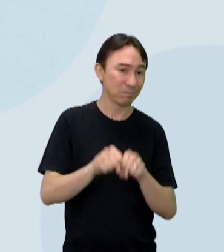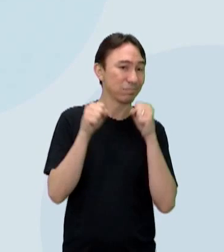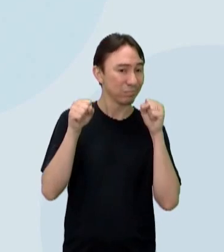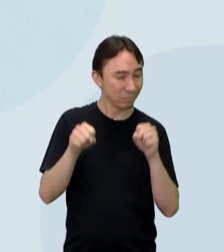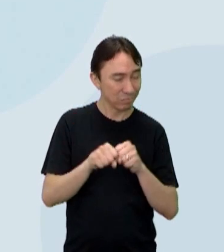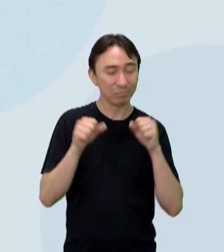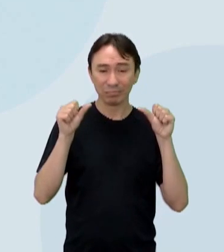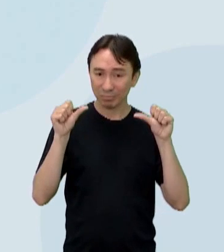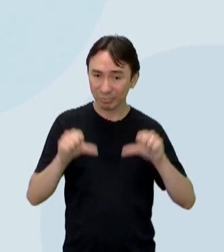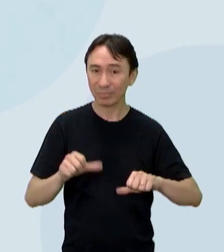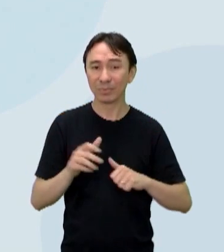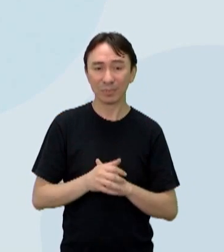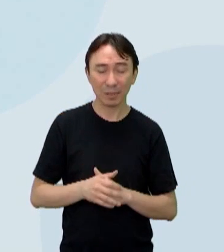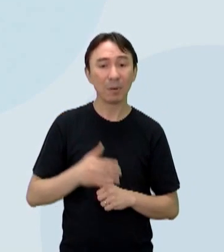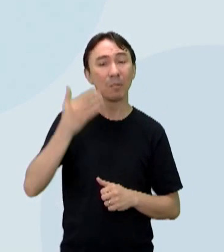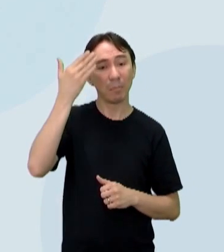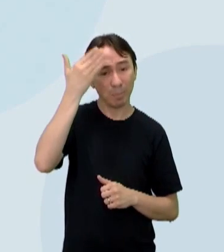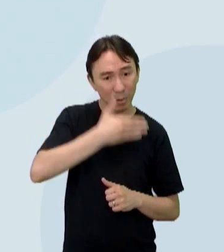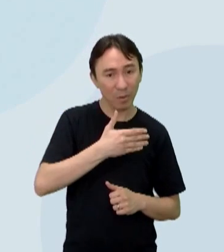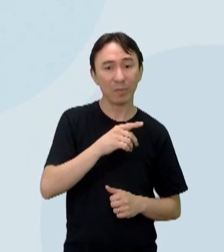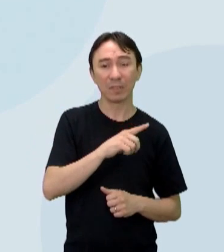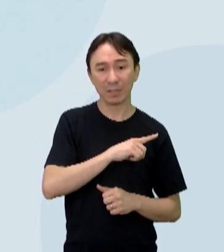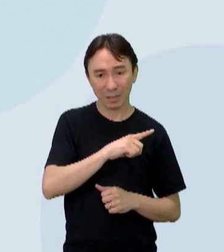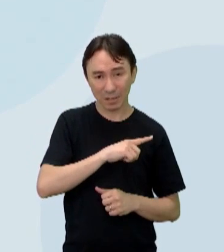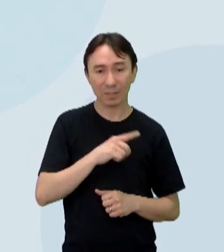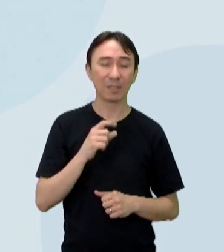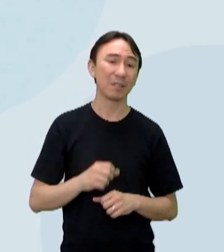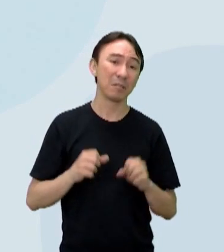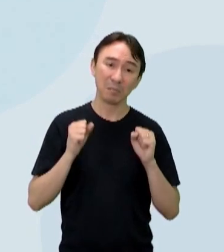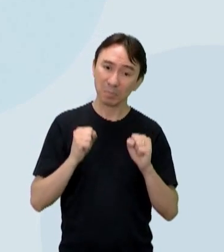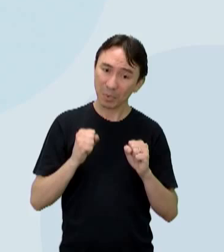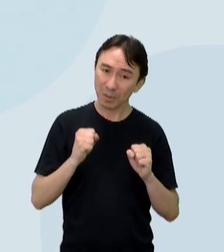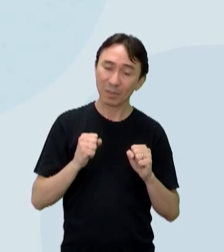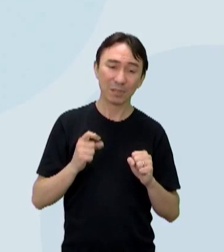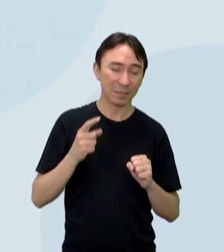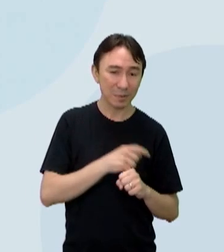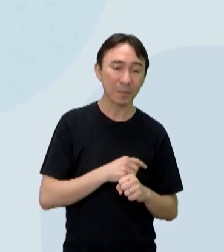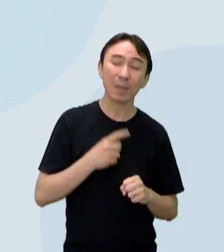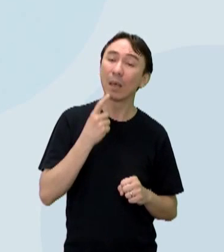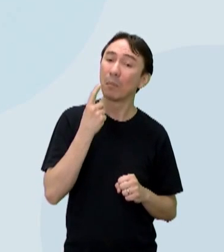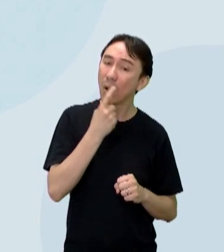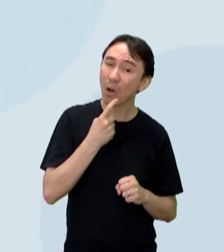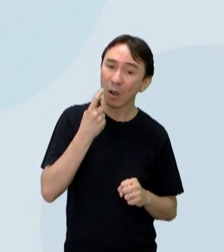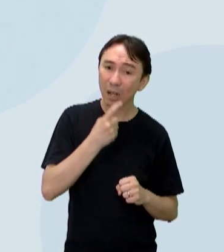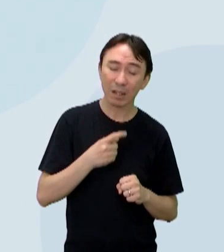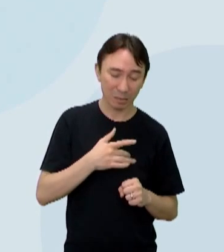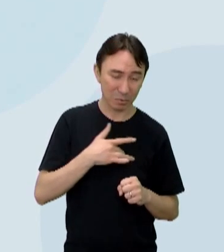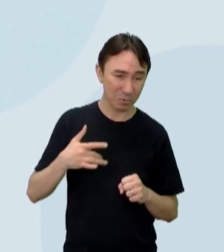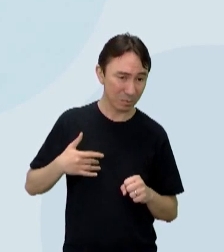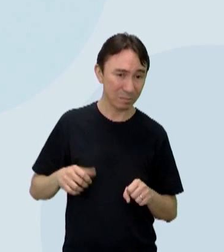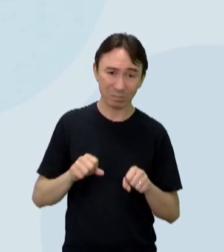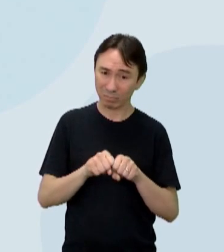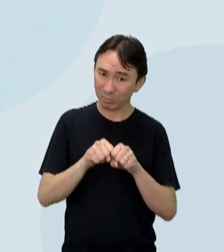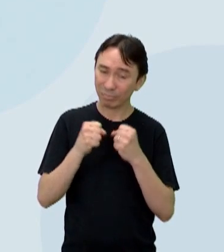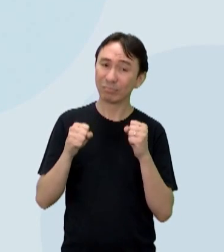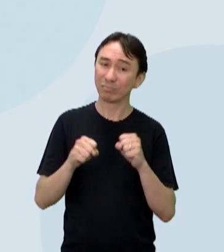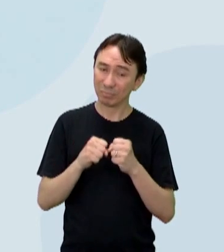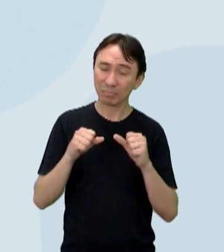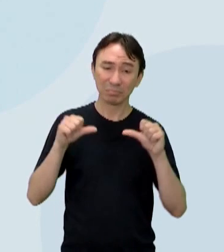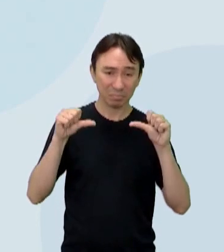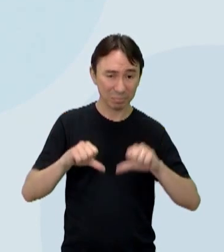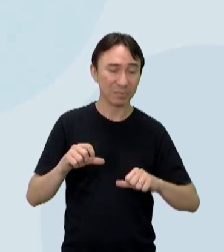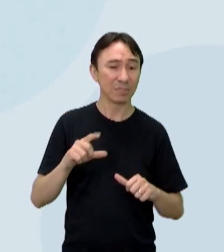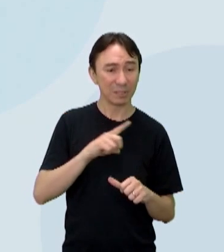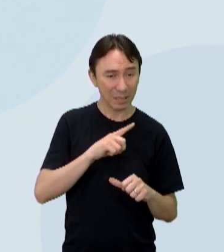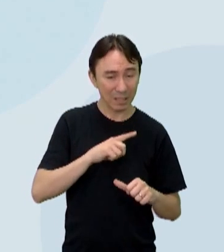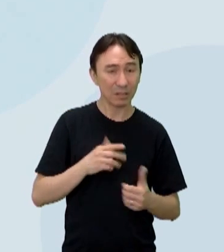é evidenciado com a informação. Também pode causar danos à saúde da boca. E ao citar o estudo da Universidade de